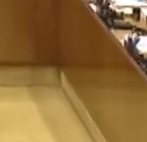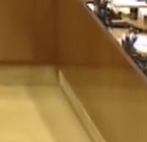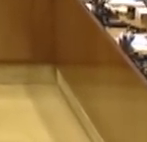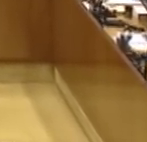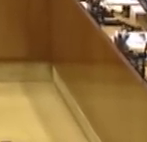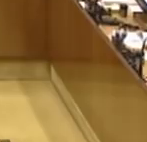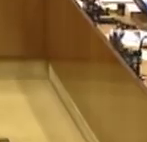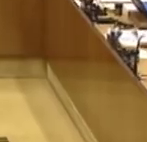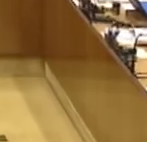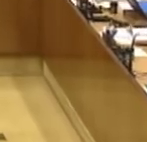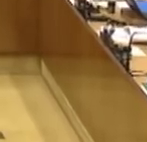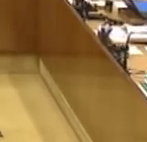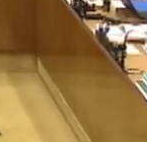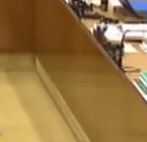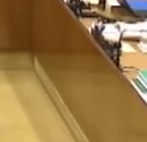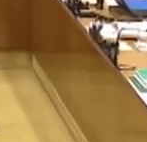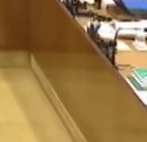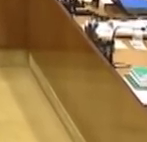você fica à sua direita